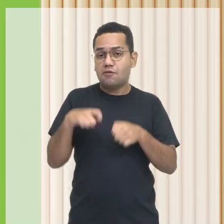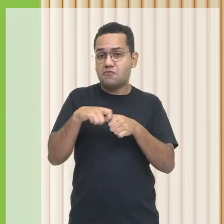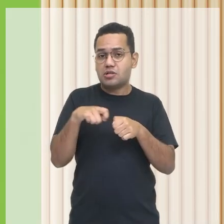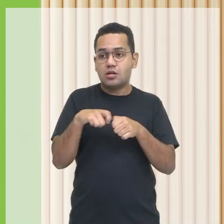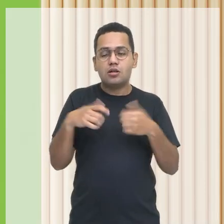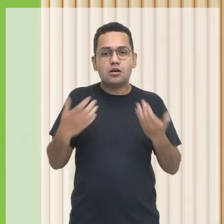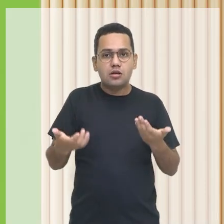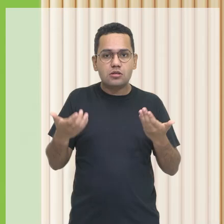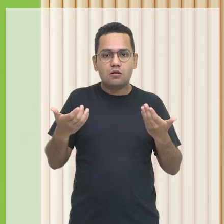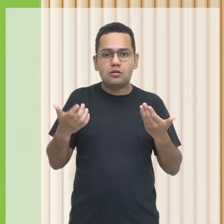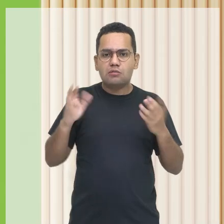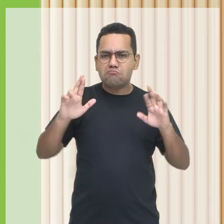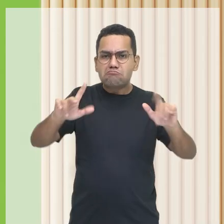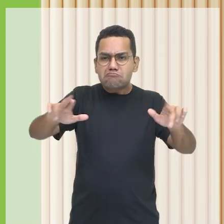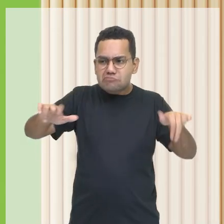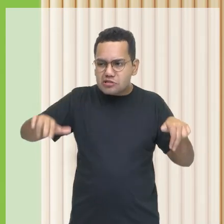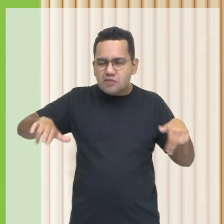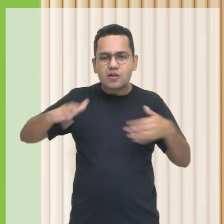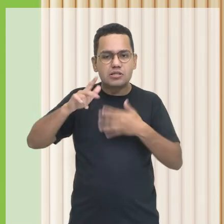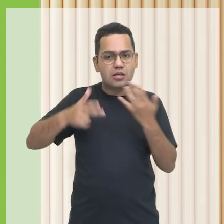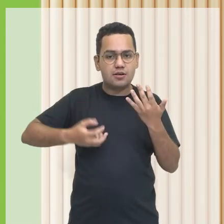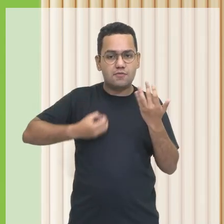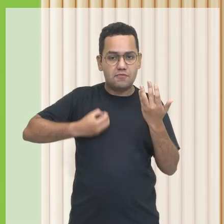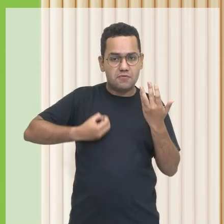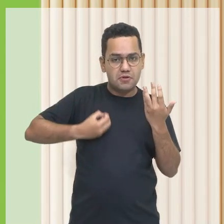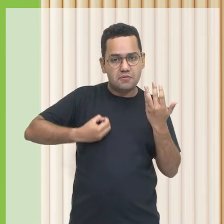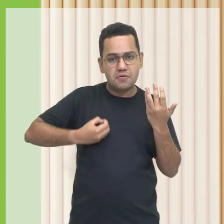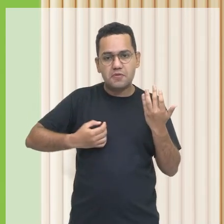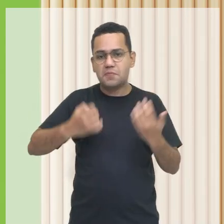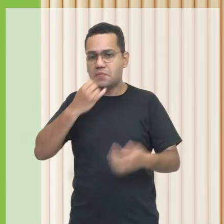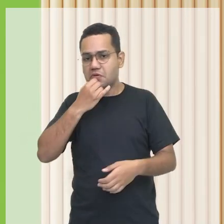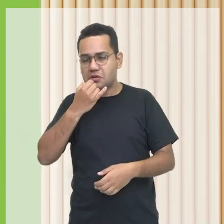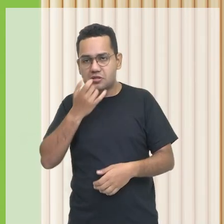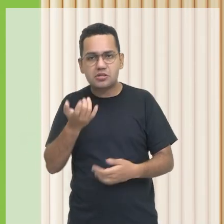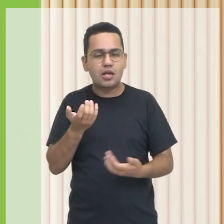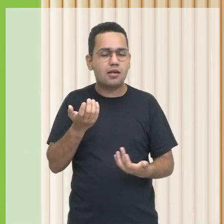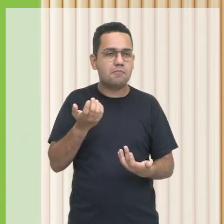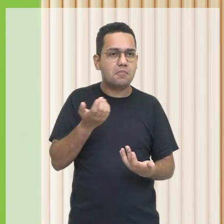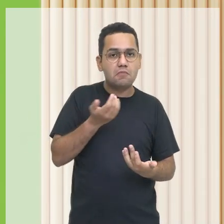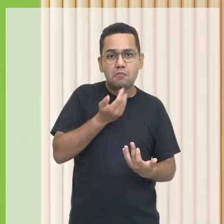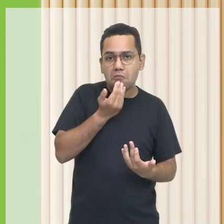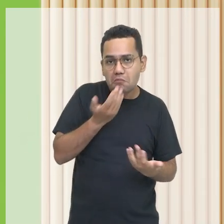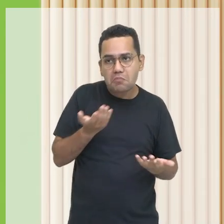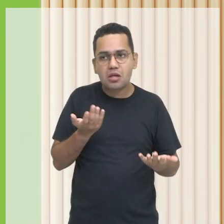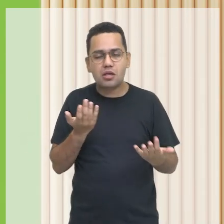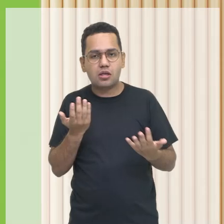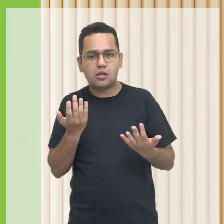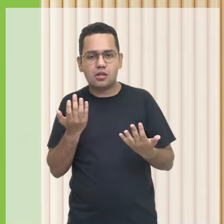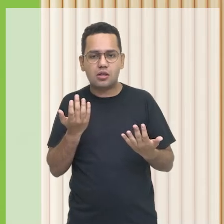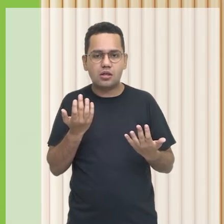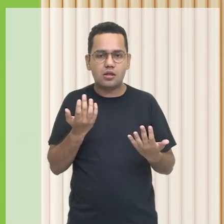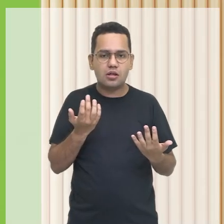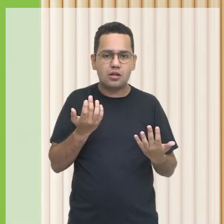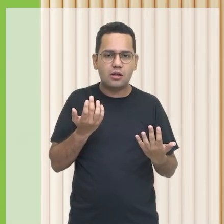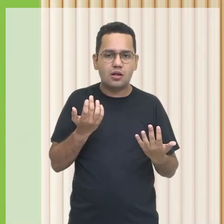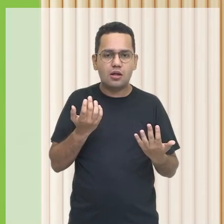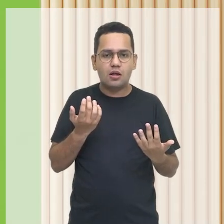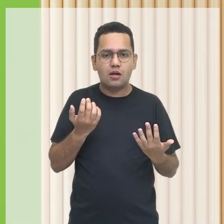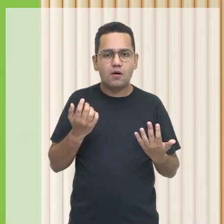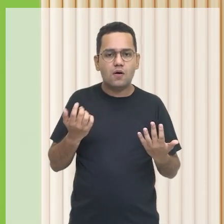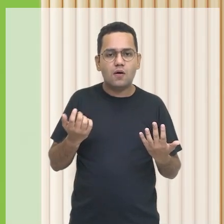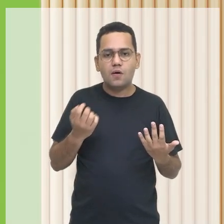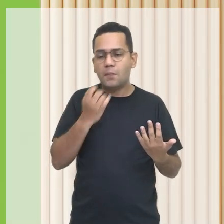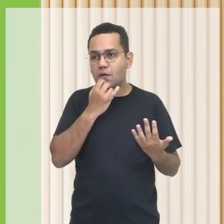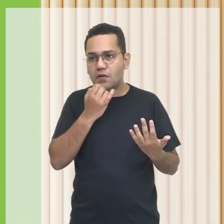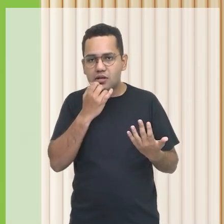seres vivos ali que ou ali servem de alimentos, né? Eles estão ali servindo como presa ou